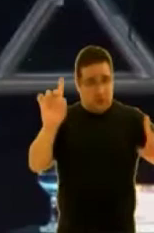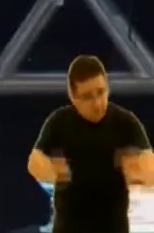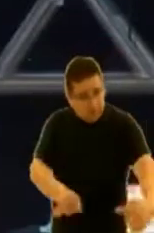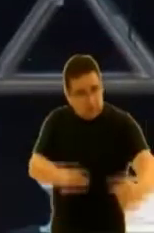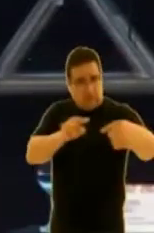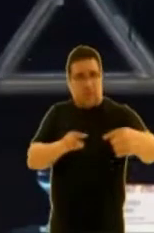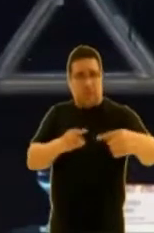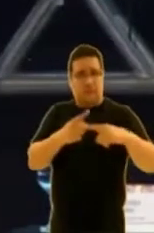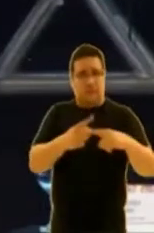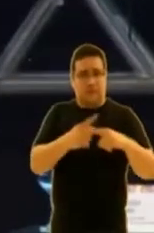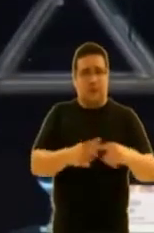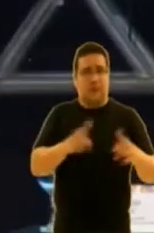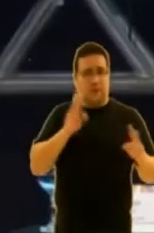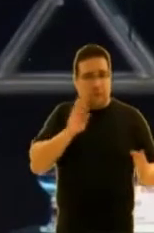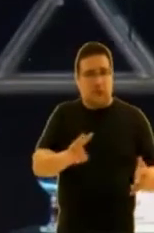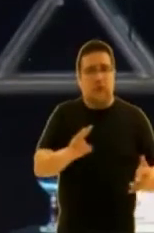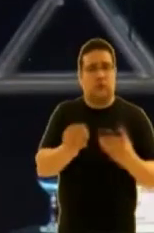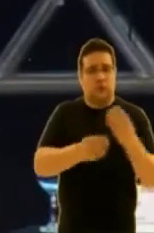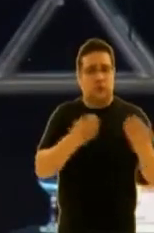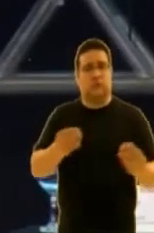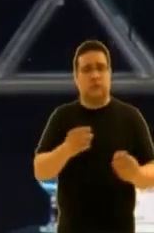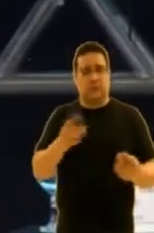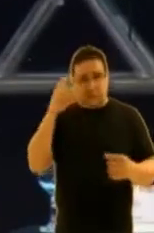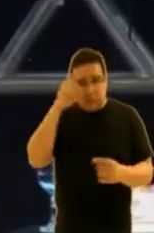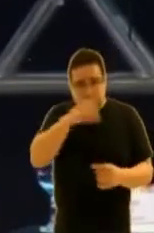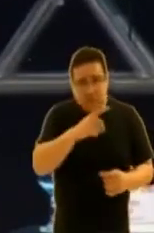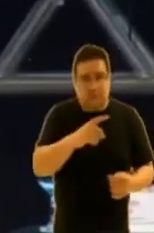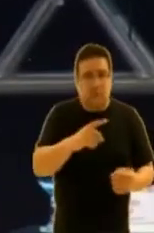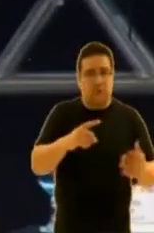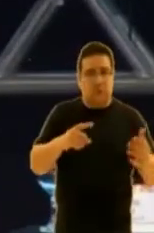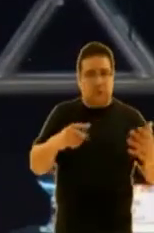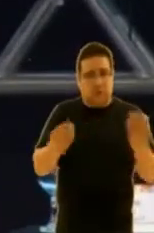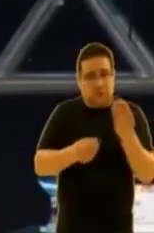esse desafio que eu diria que foi sendo constituído historicamente.